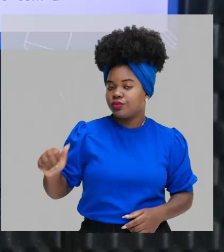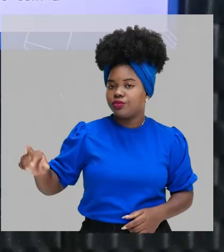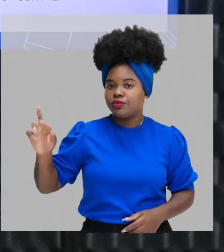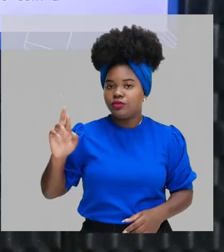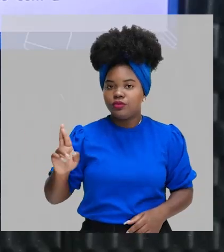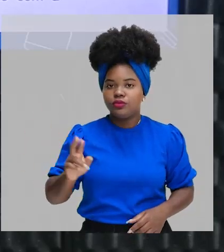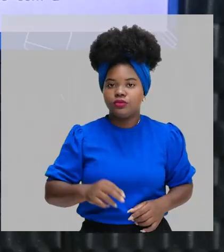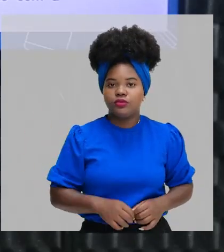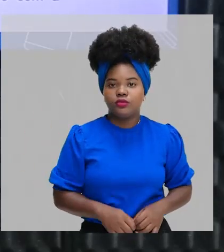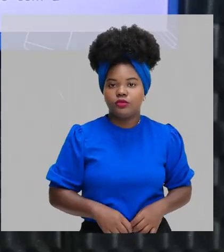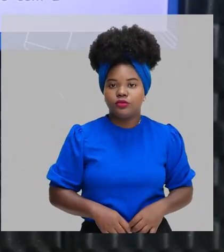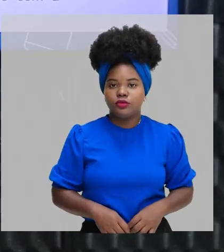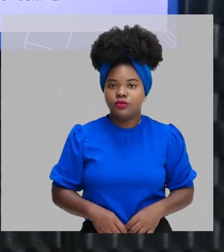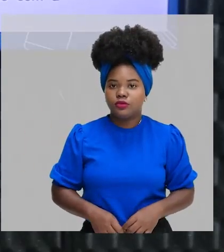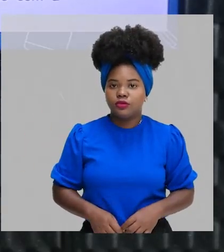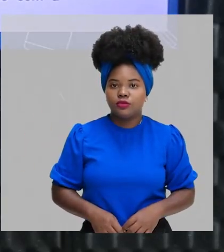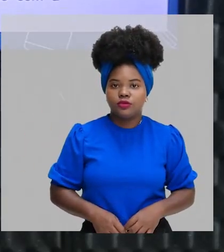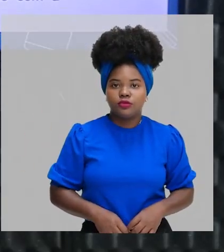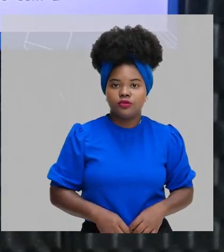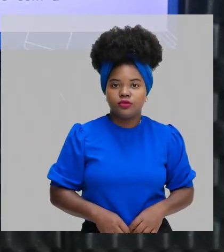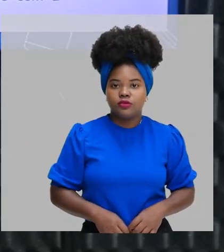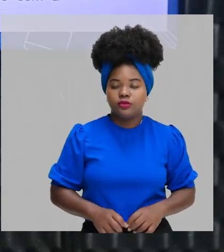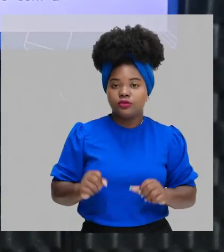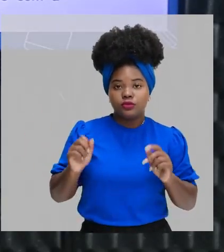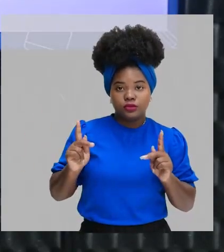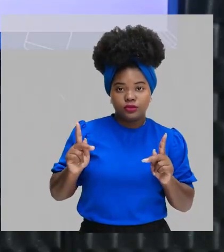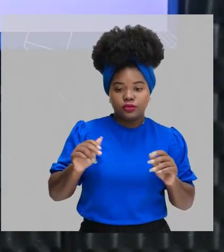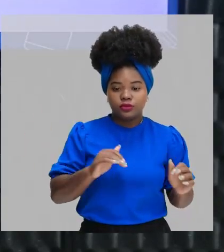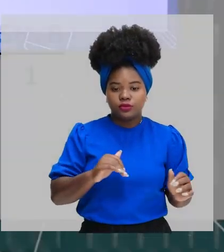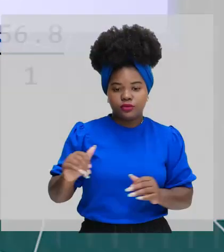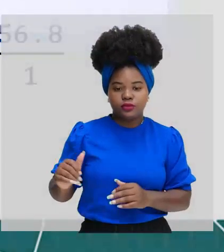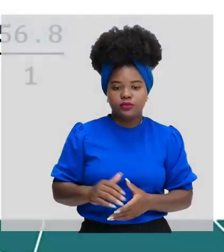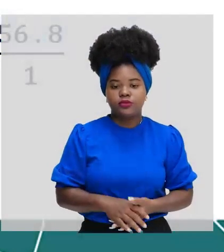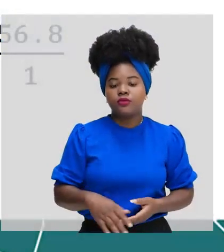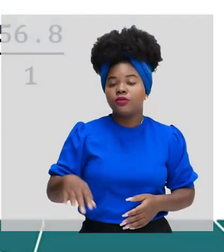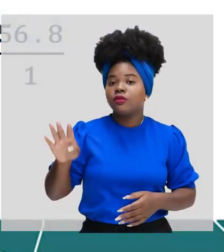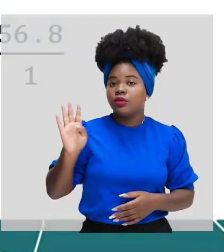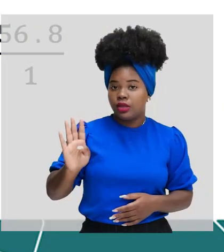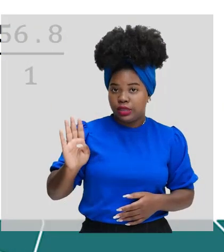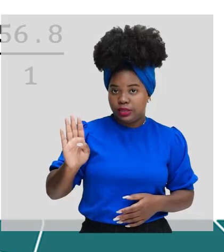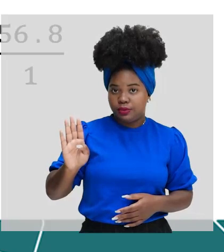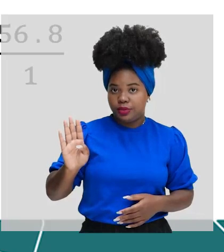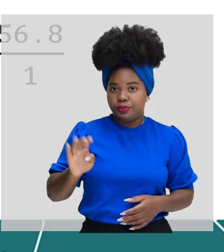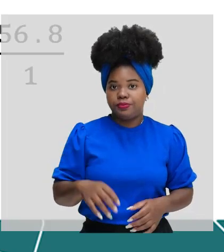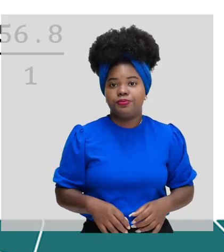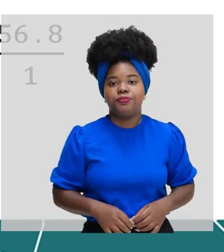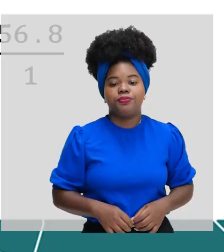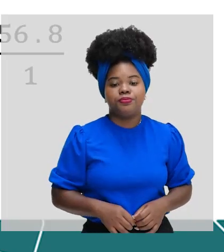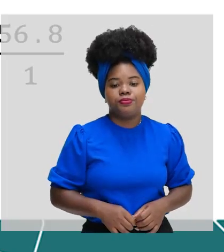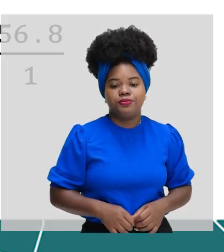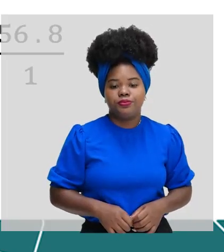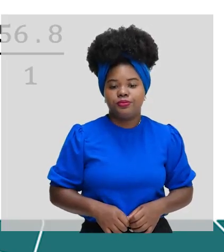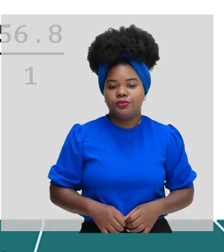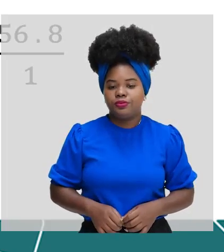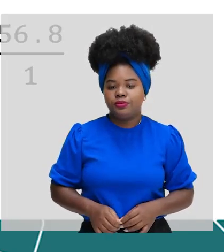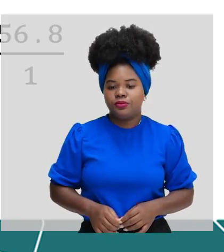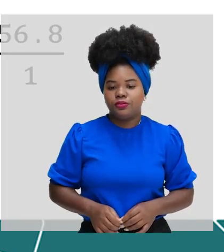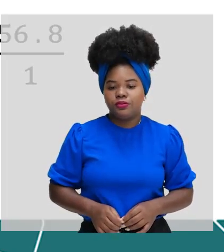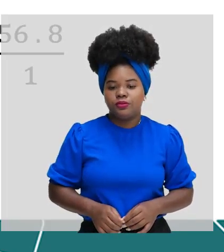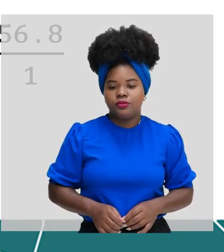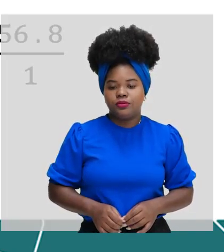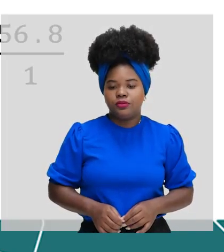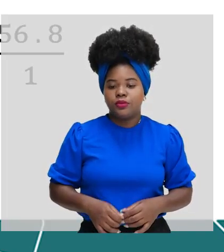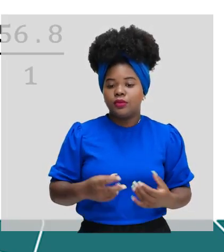para 5 do ar atmosférico. Show de bola? Bom, a segunda parte do cálculo, ó, cálculo do